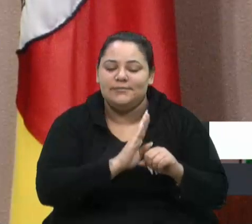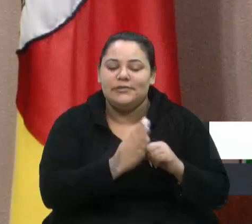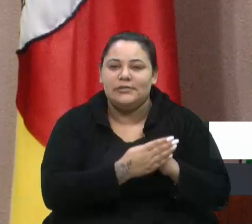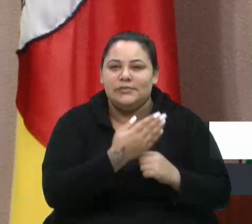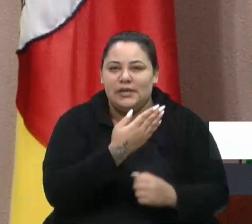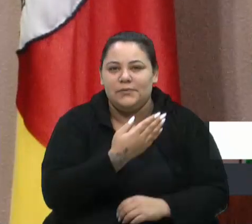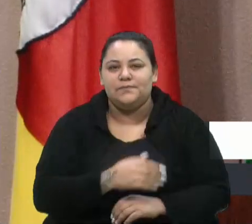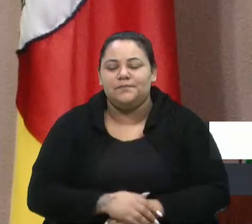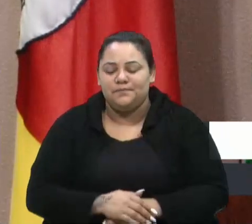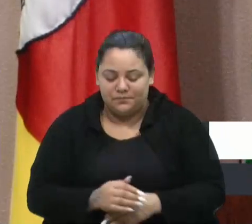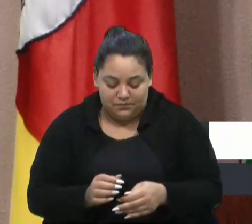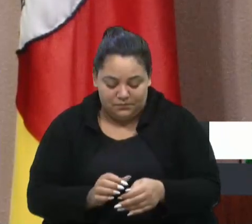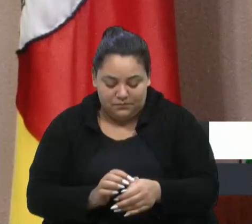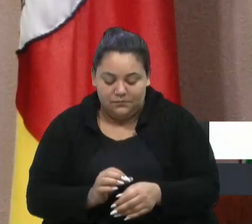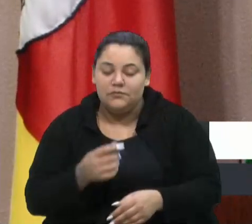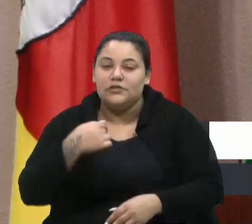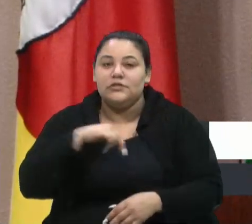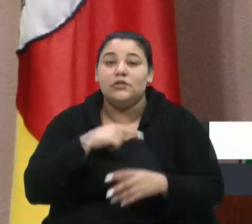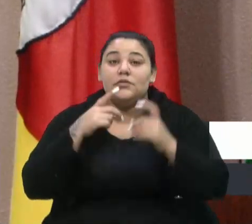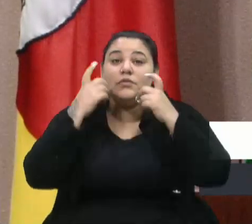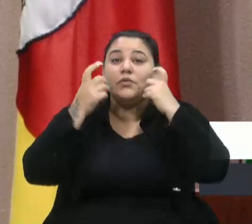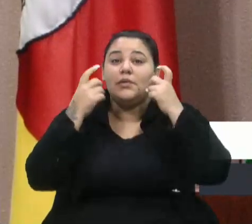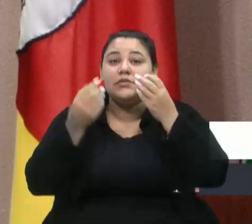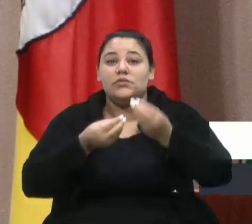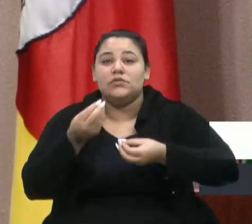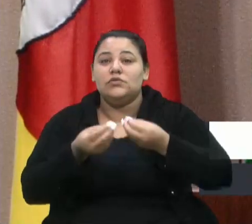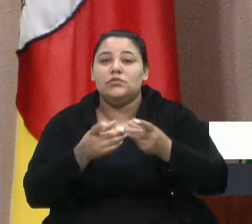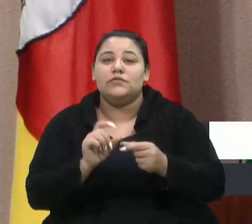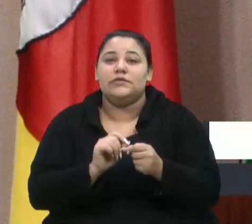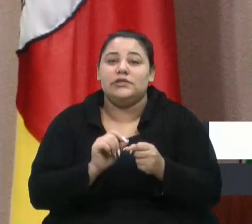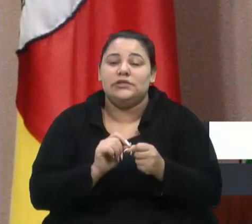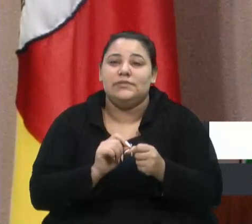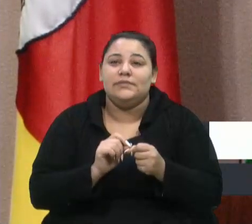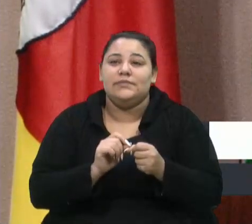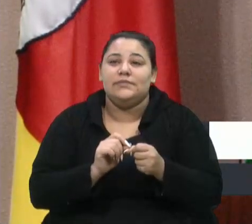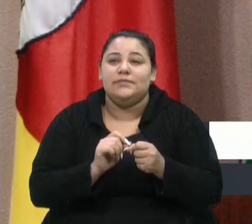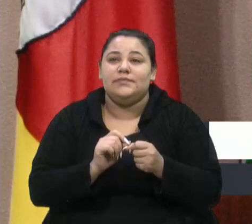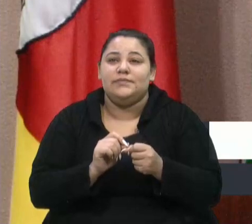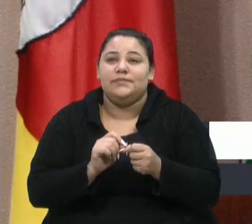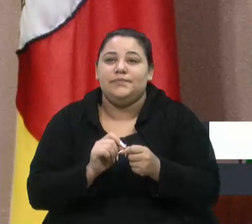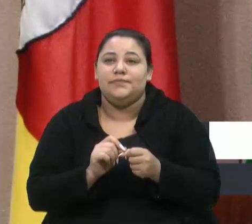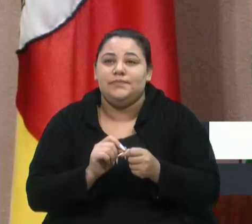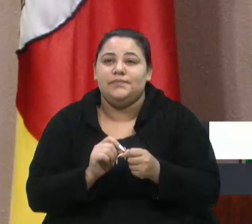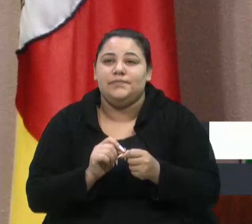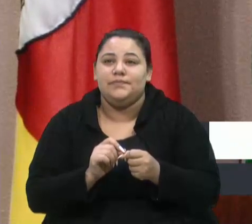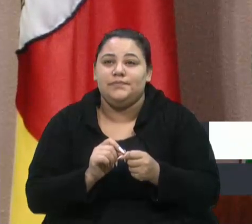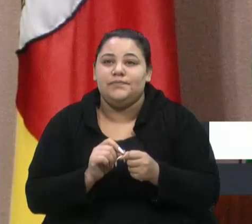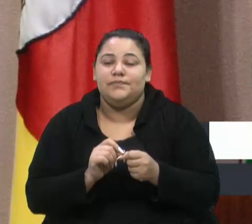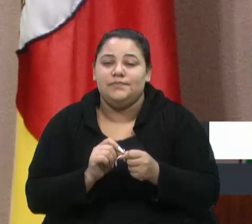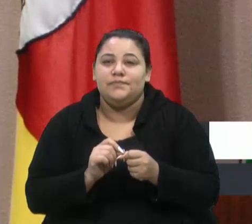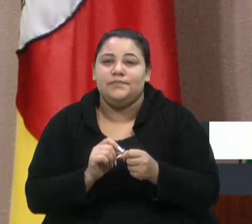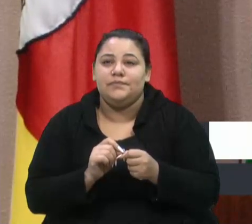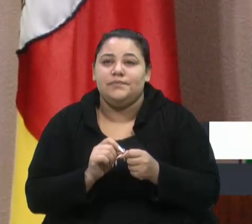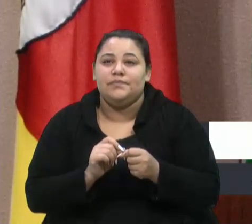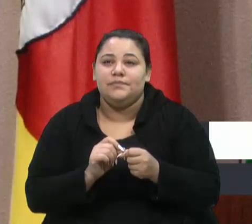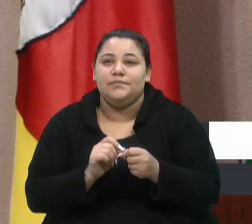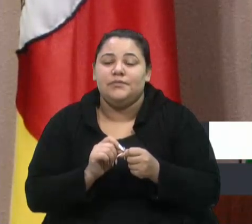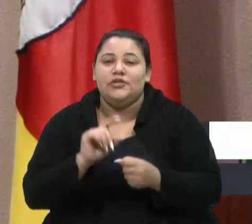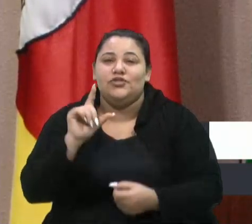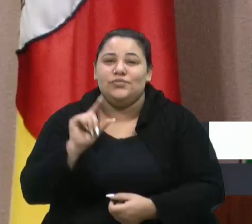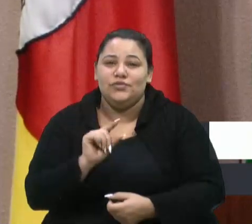Pastor, e nós aqui preocupados, como vamos fazer para inibir esses incêndios que estão